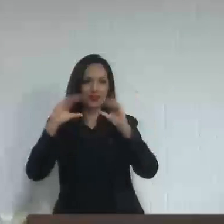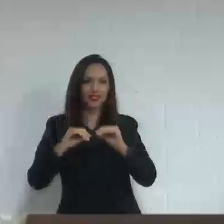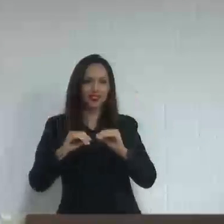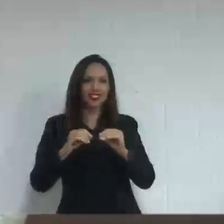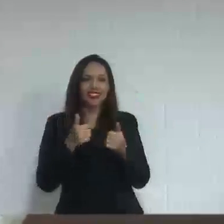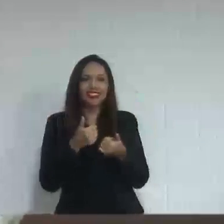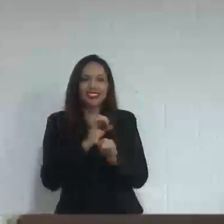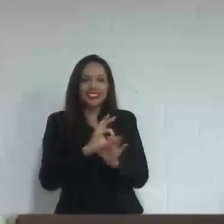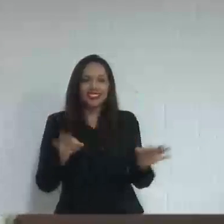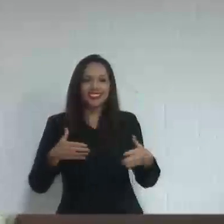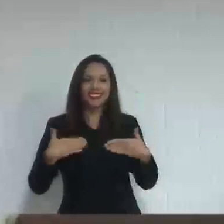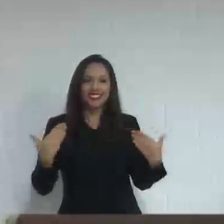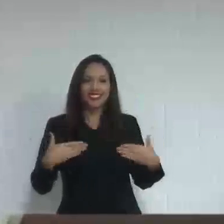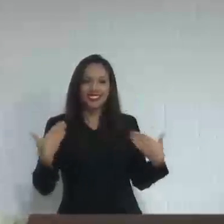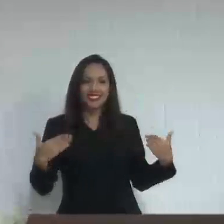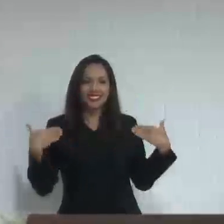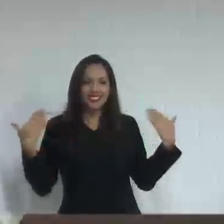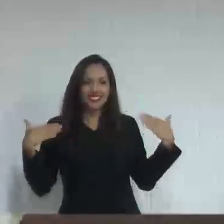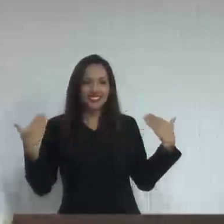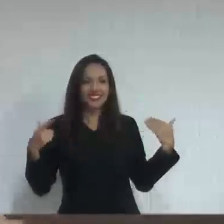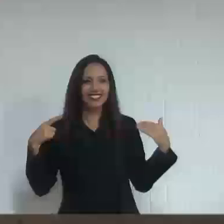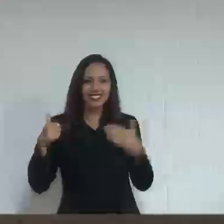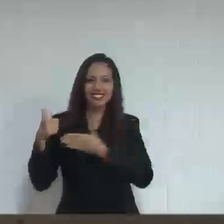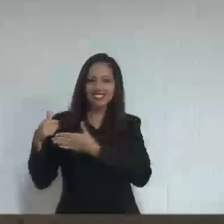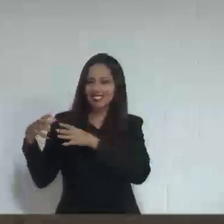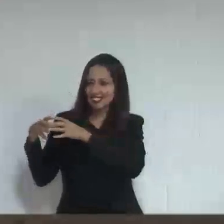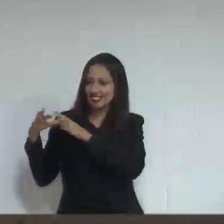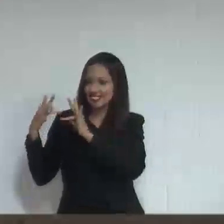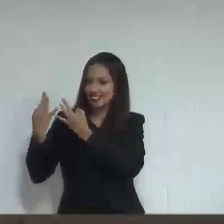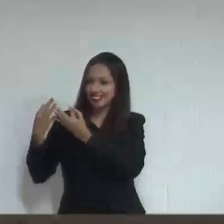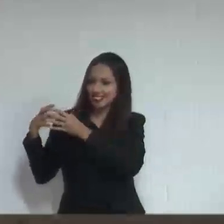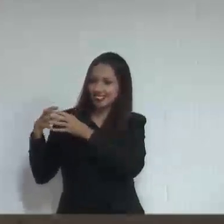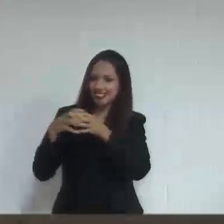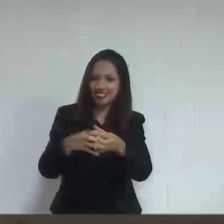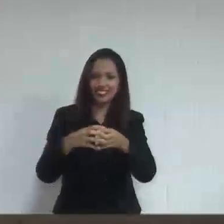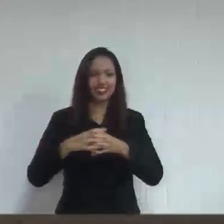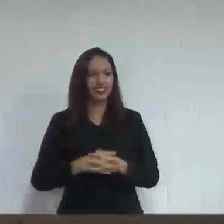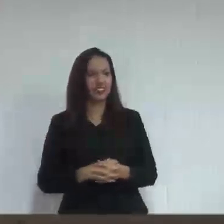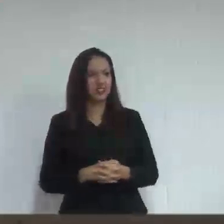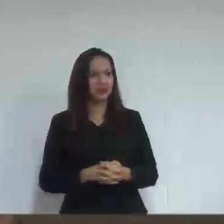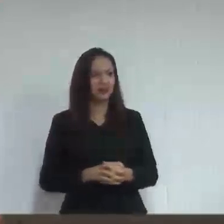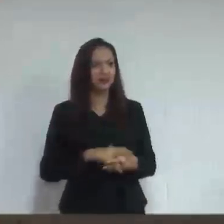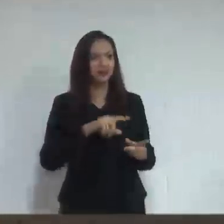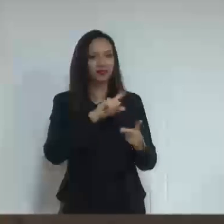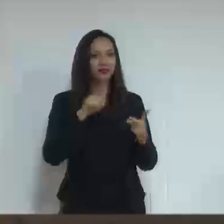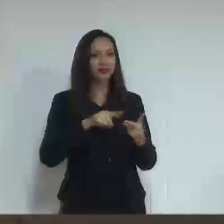passeio para levar as famílias, não é? Uma outra questão que eu quero me manifestar também